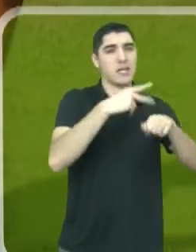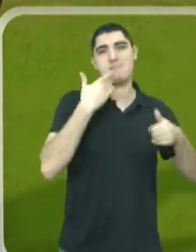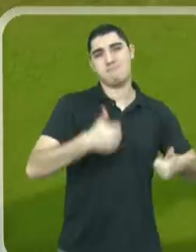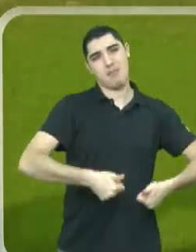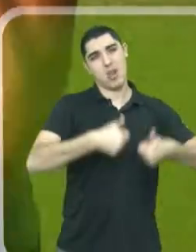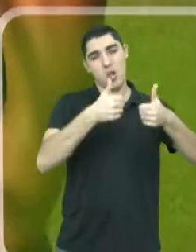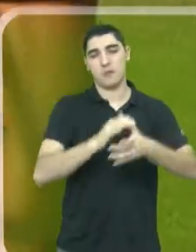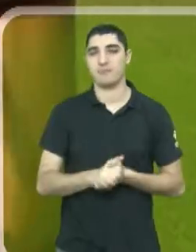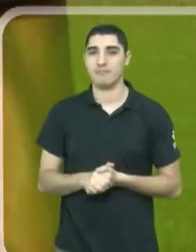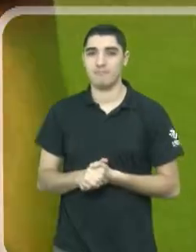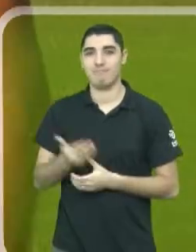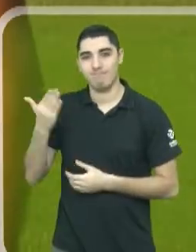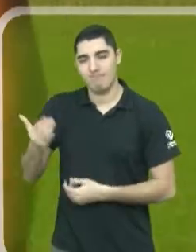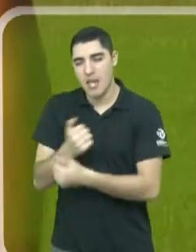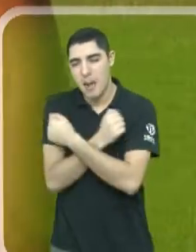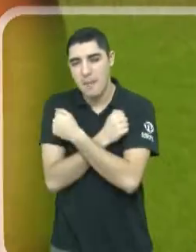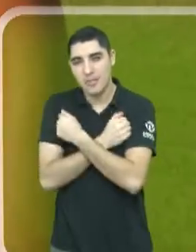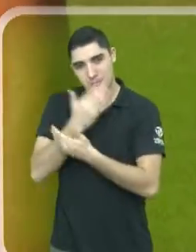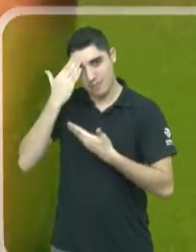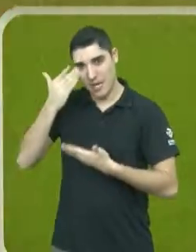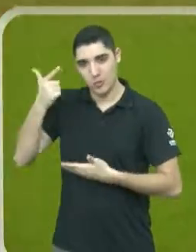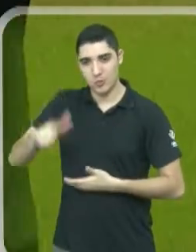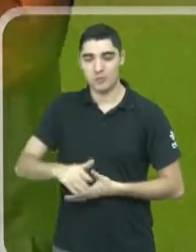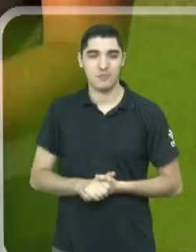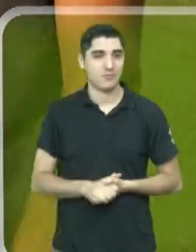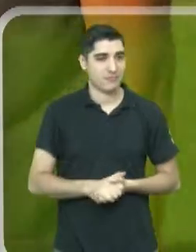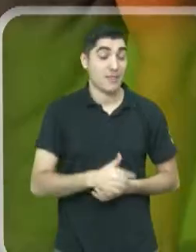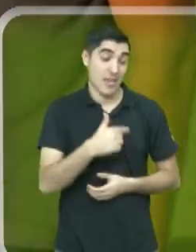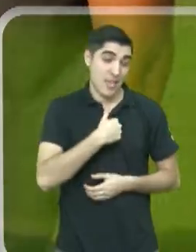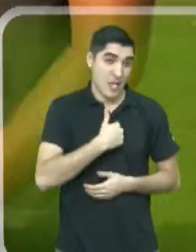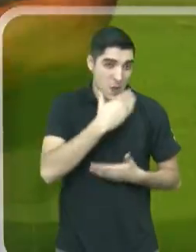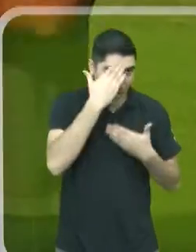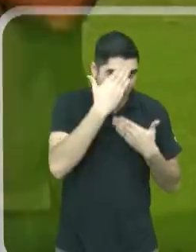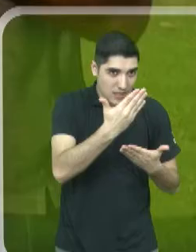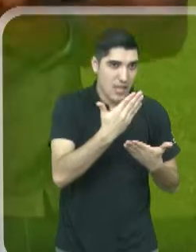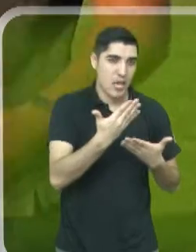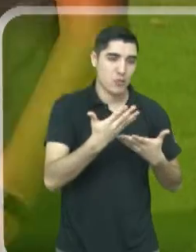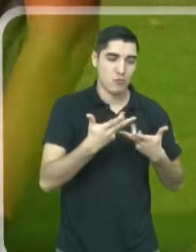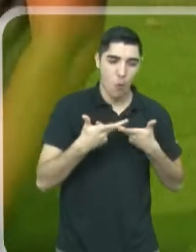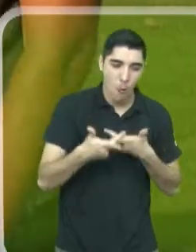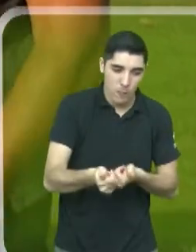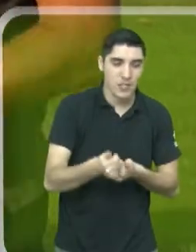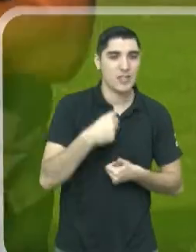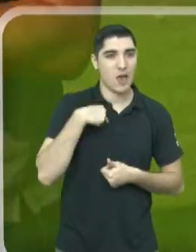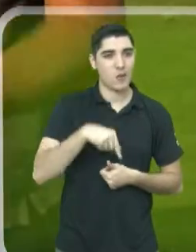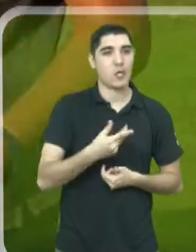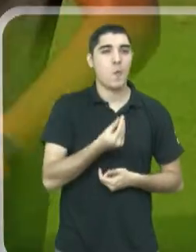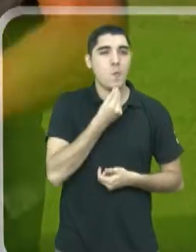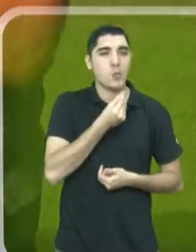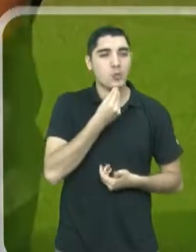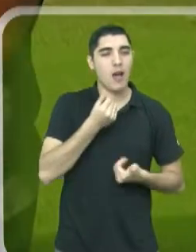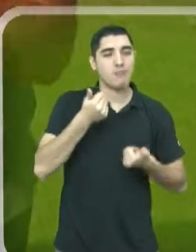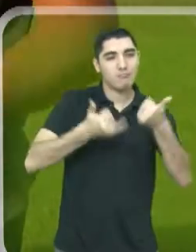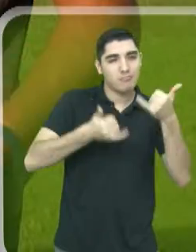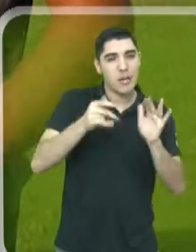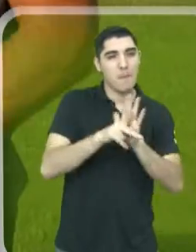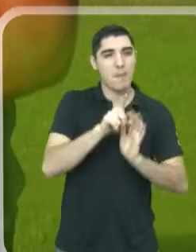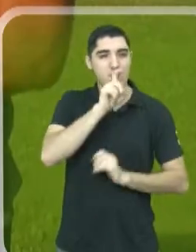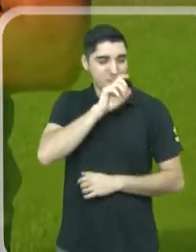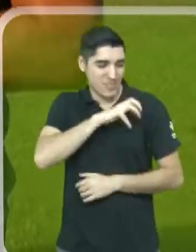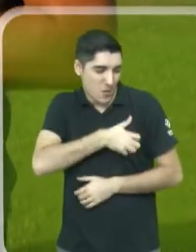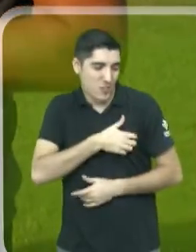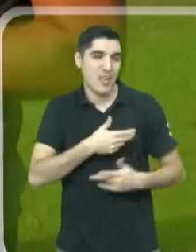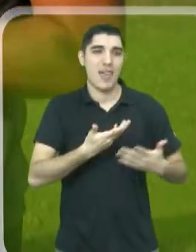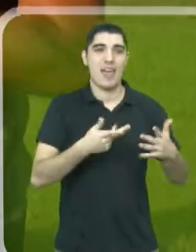Renato, grande abraço, obrigado mais uma vez, cara. Eu que agradeço a oportunidade de estar aqui, né, conversando sobre São José, sobre a